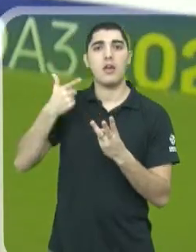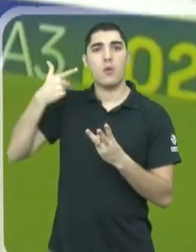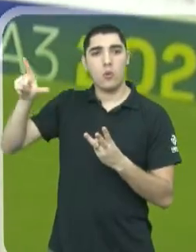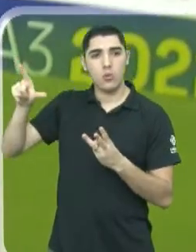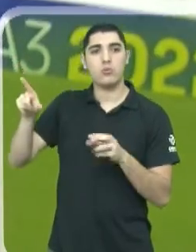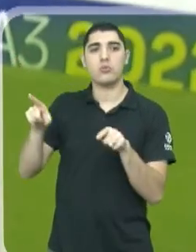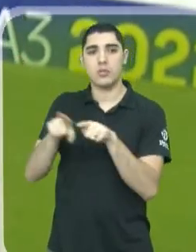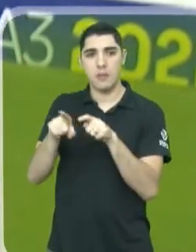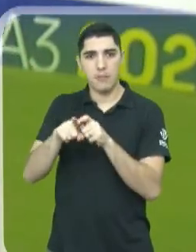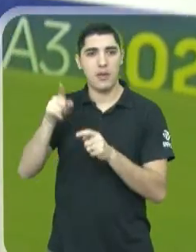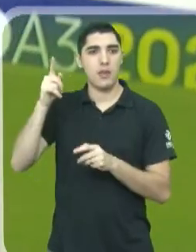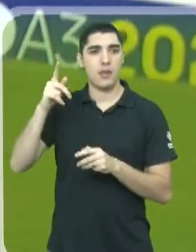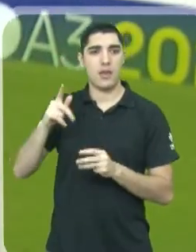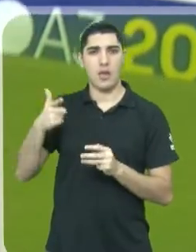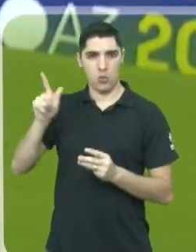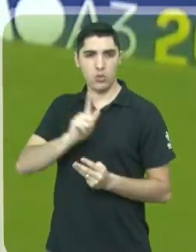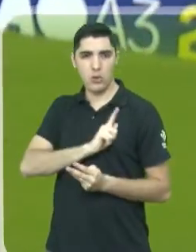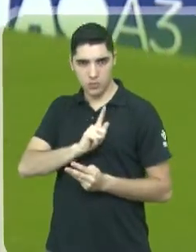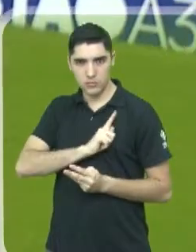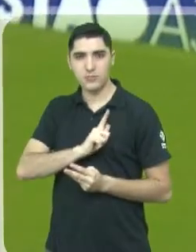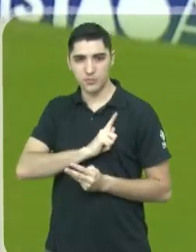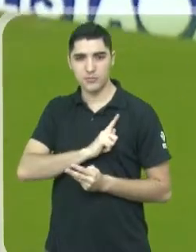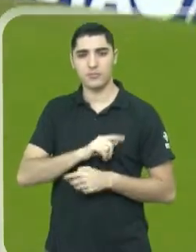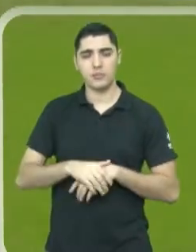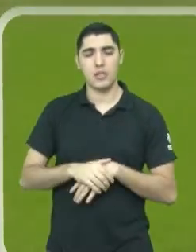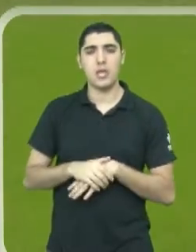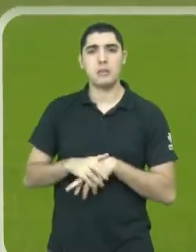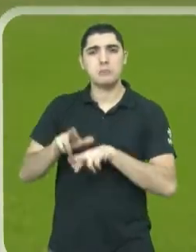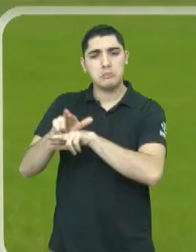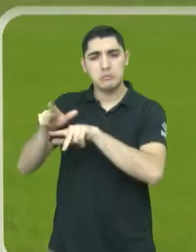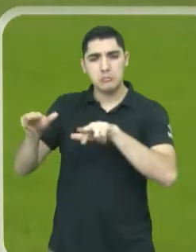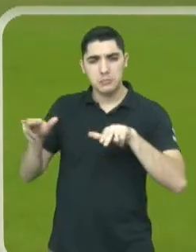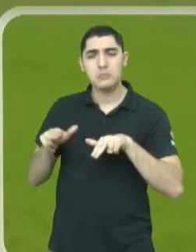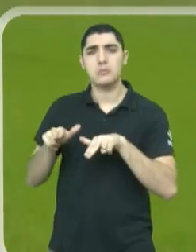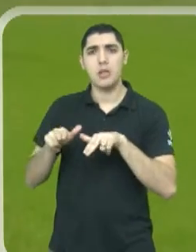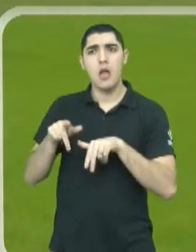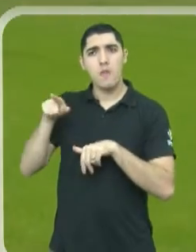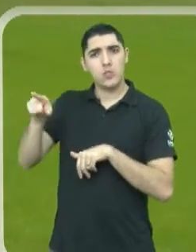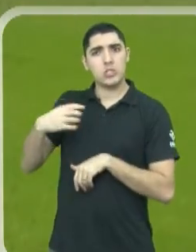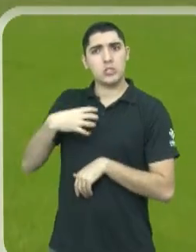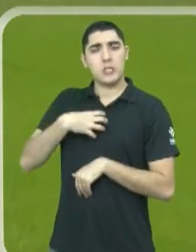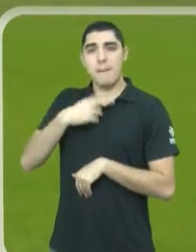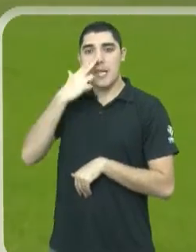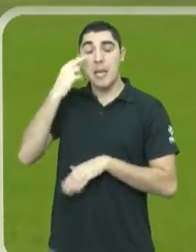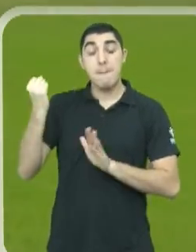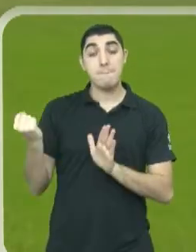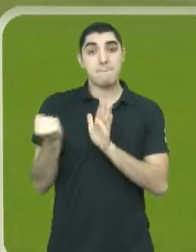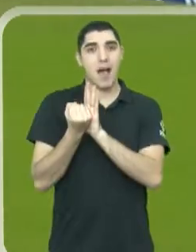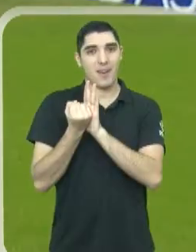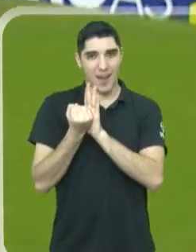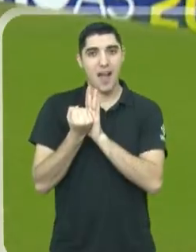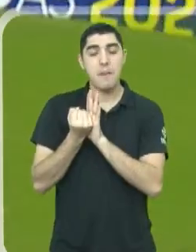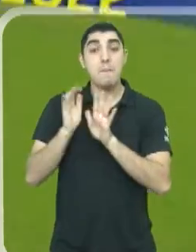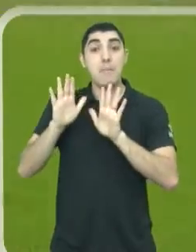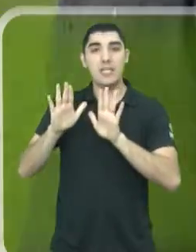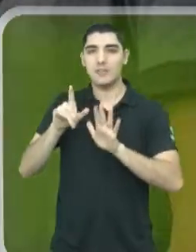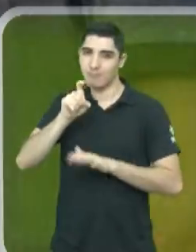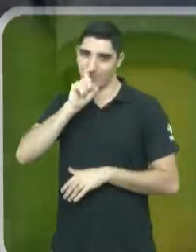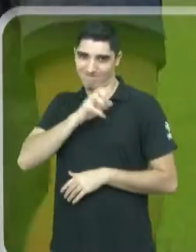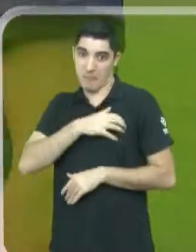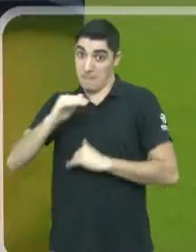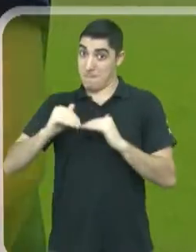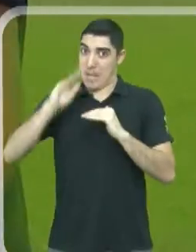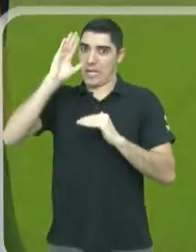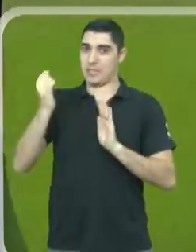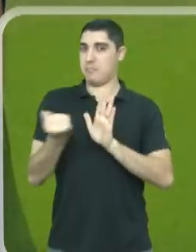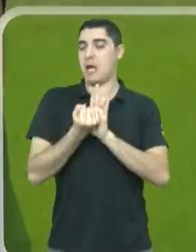Joseense na sua reta final de futebol. Ficou marcado bastante todos esses times, mas o São José sem dúvida alguma, mas a sua fase também no Joseense